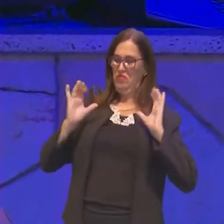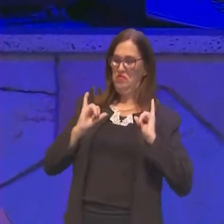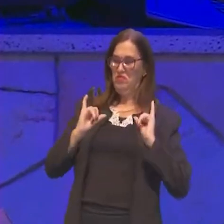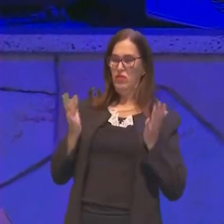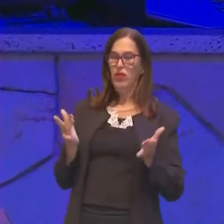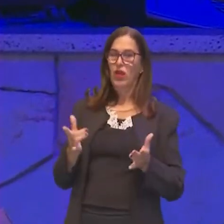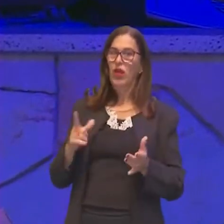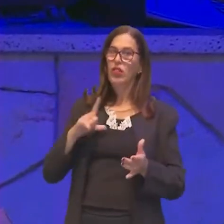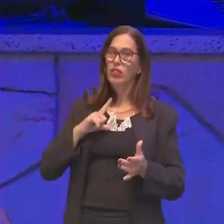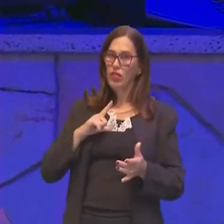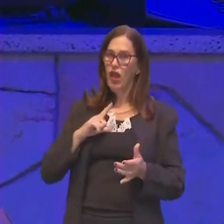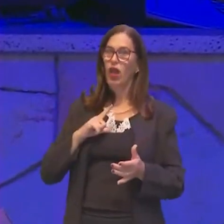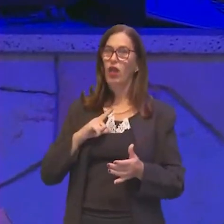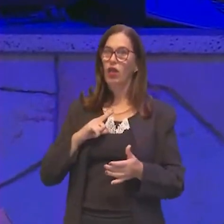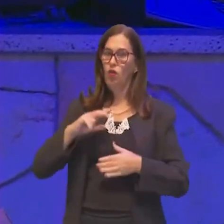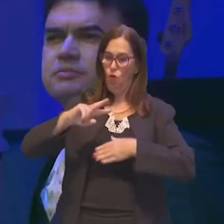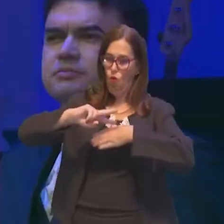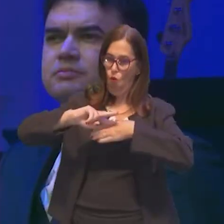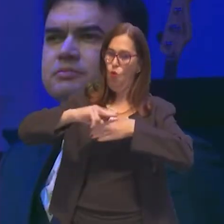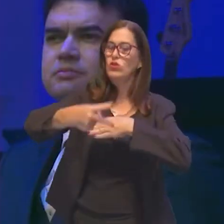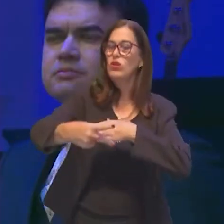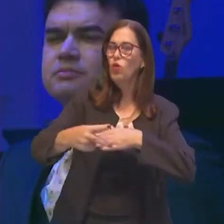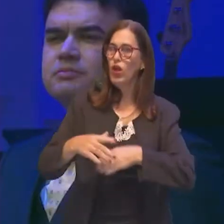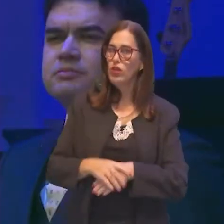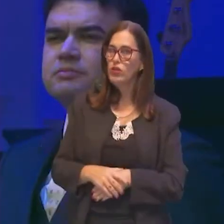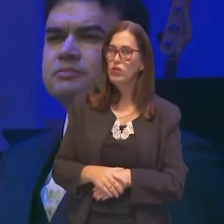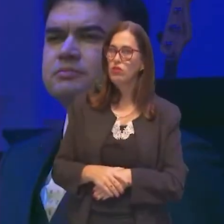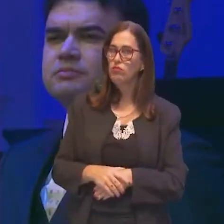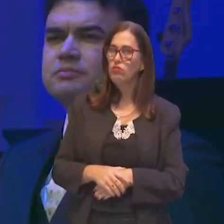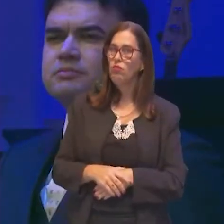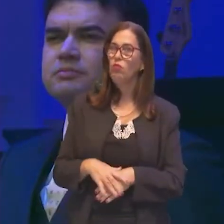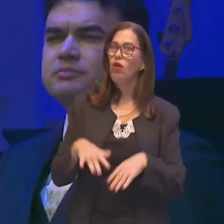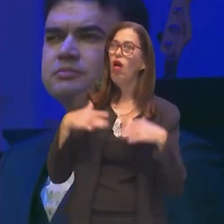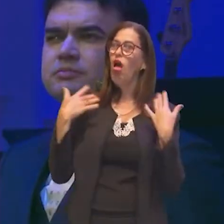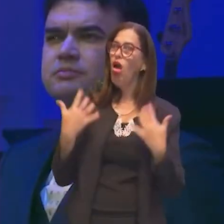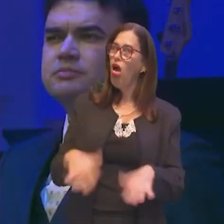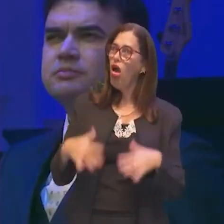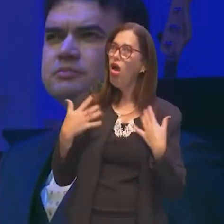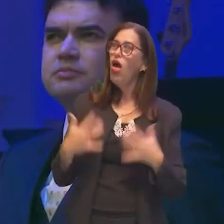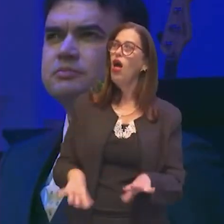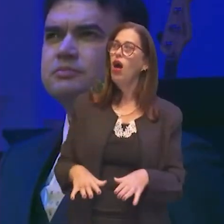ela tem um preço. Ela pode nos custar muito.